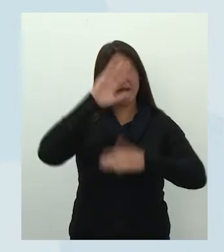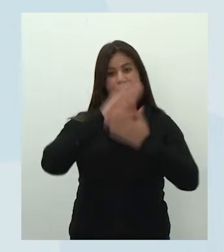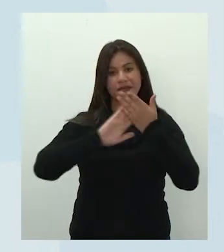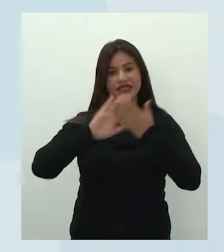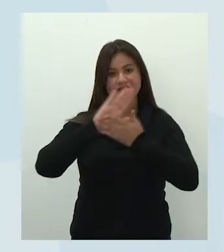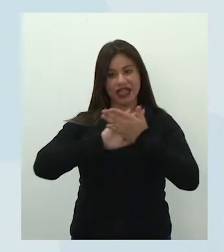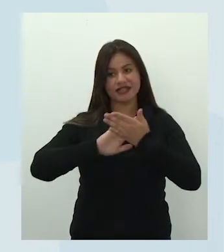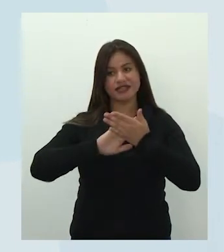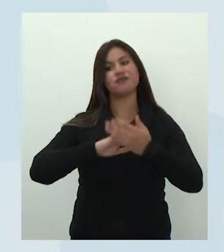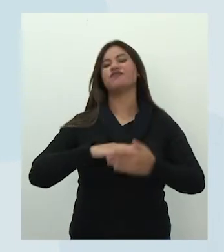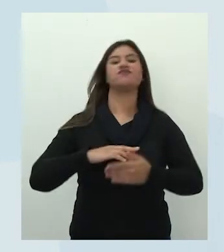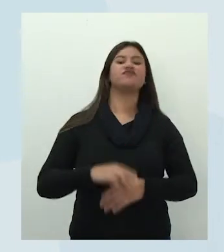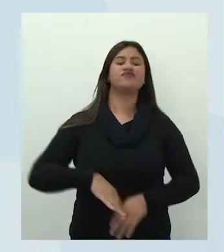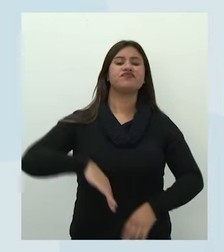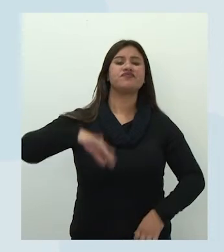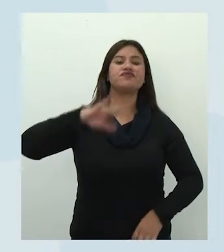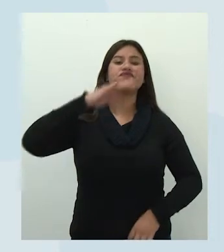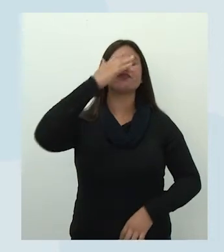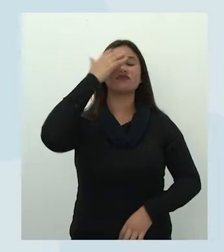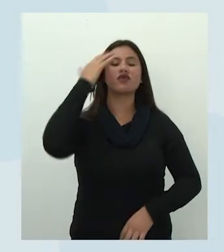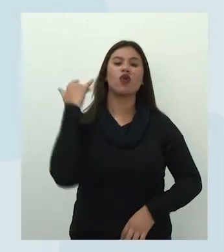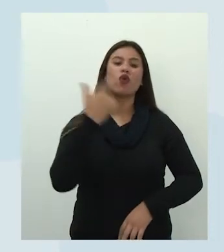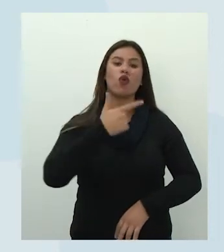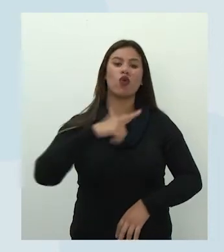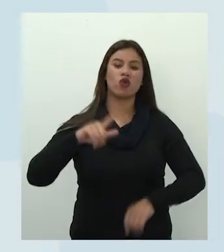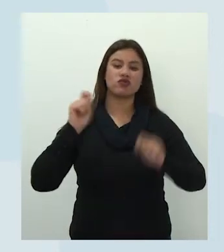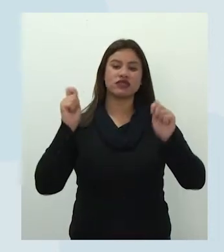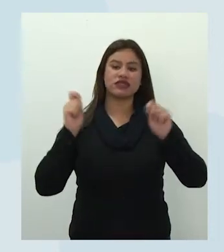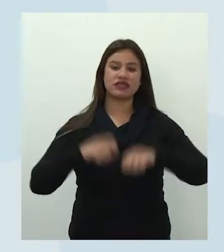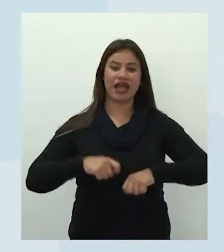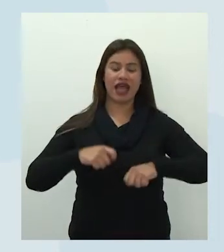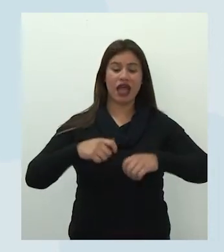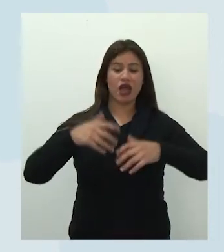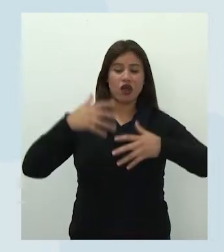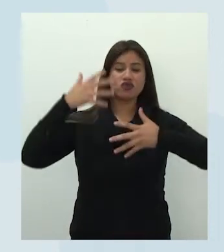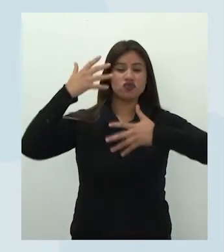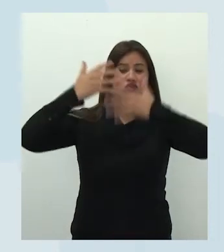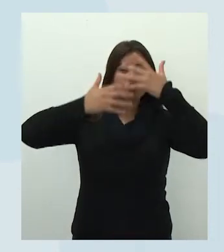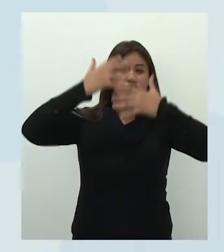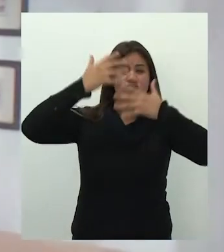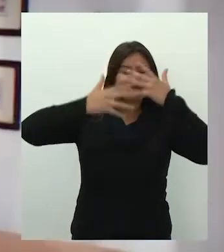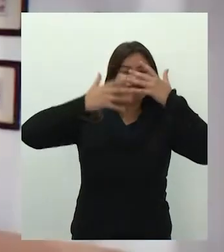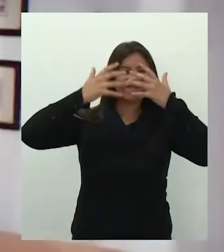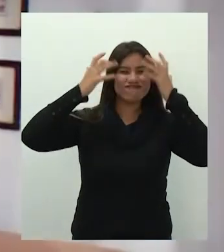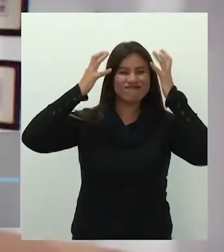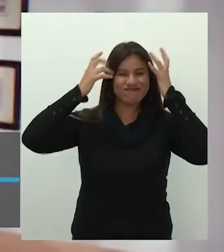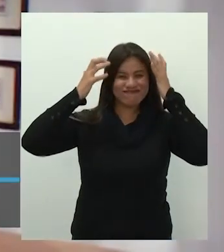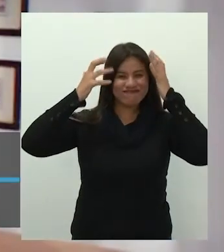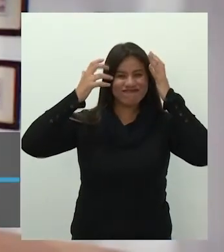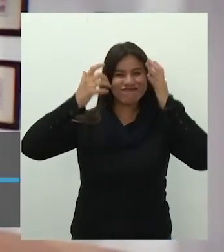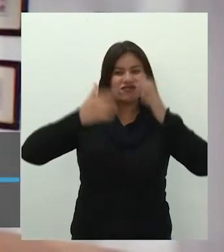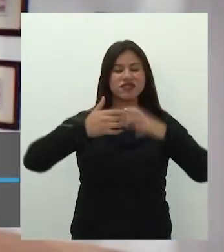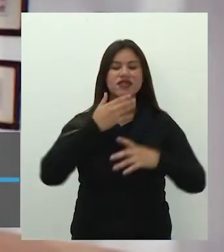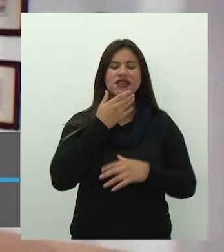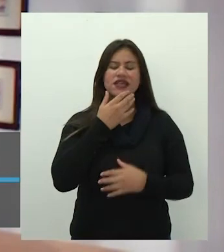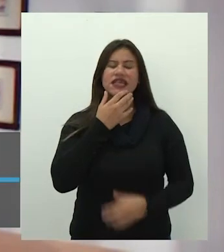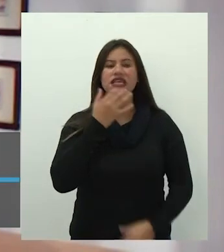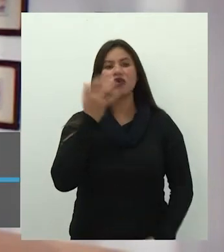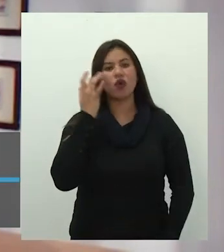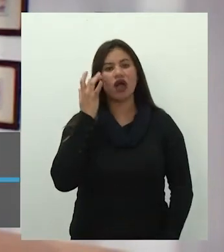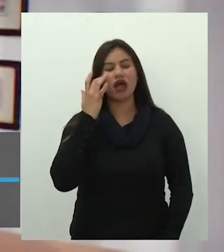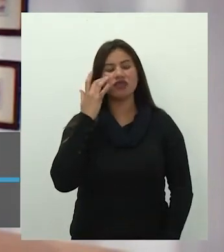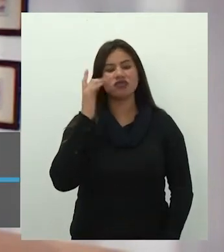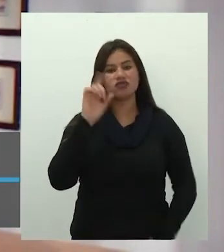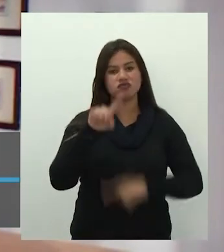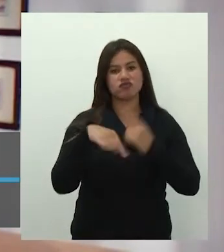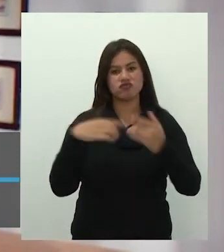idosos podem ter sem febre é confusão mental. Eu acho que tem até mais para frente.